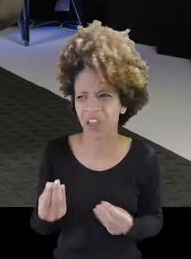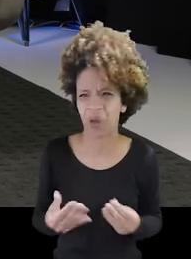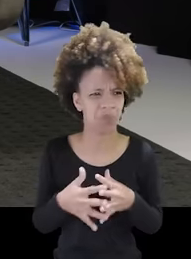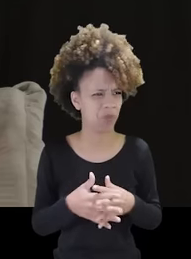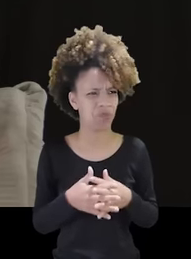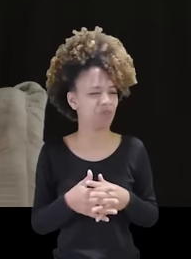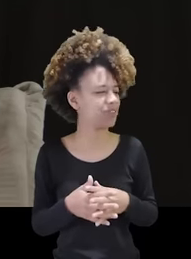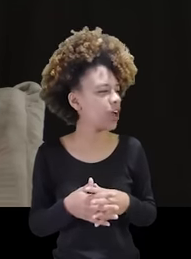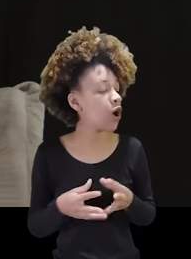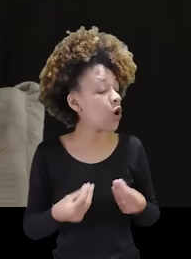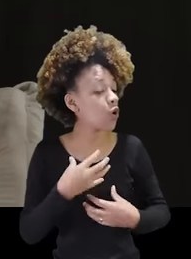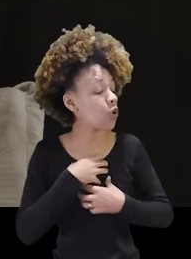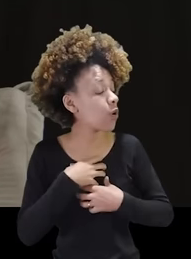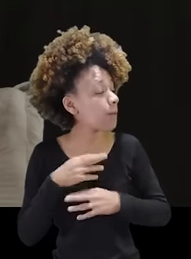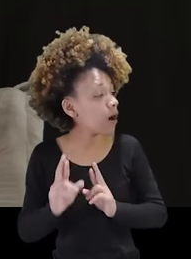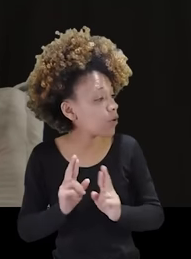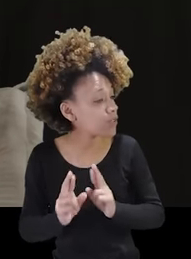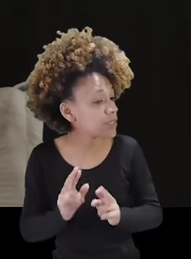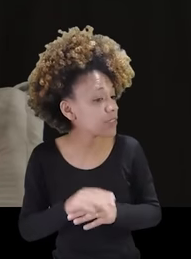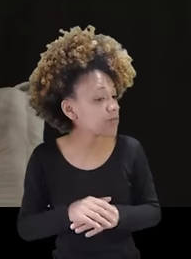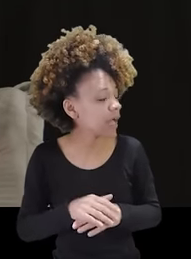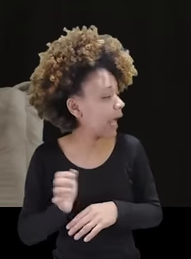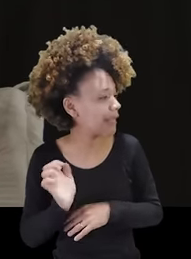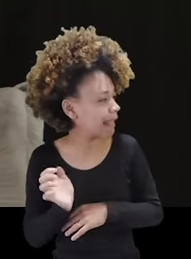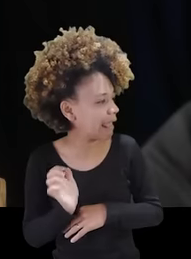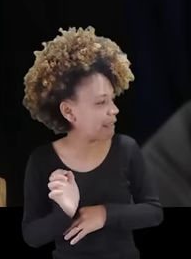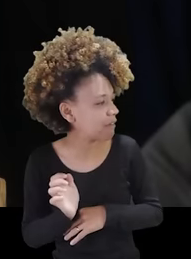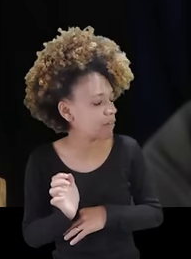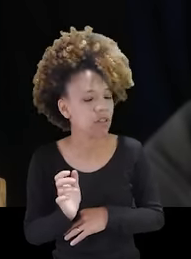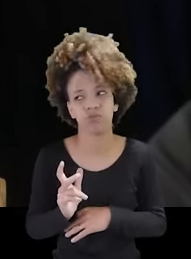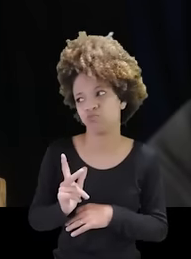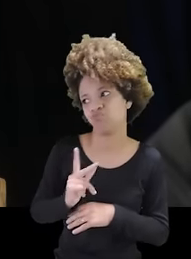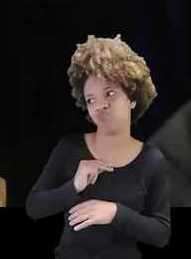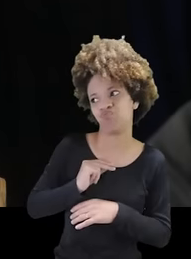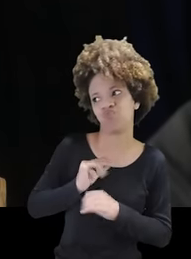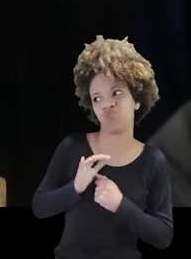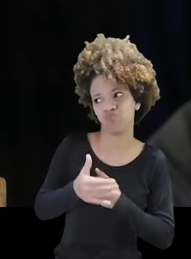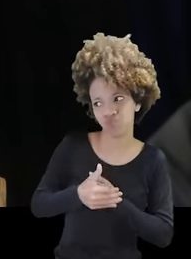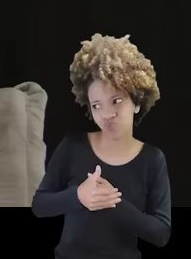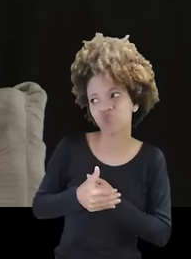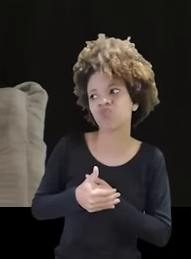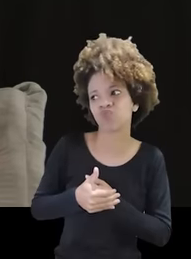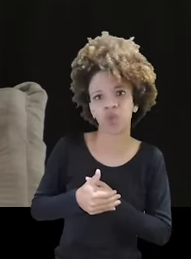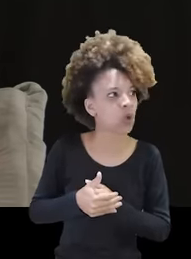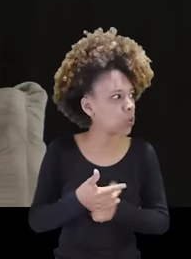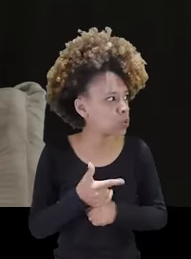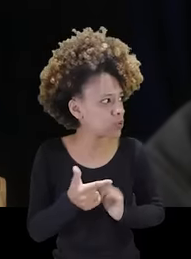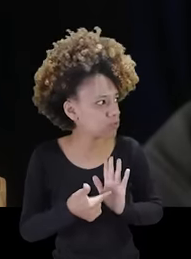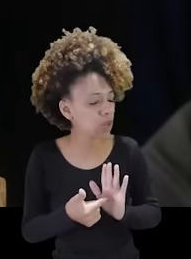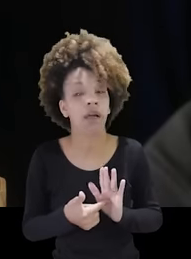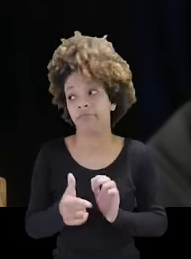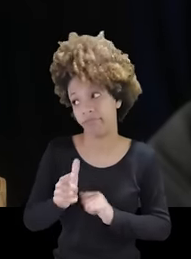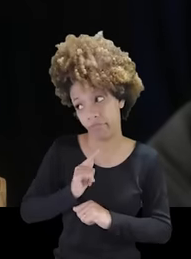como é que a questão o comportamental em relação a tipo a gay assim como é que é lá Nossa é muito escondido Ah é não tem